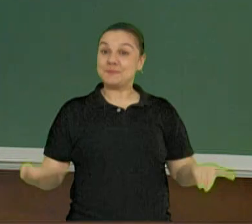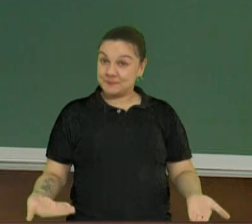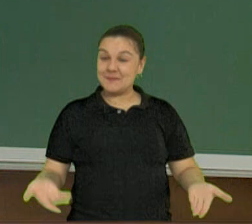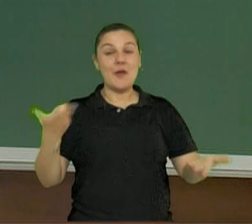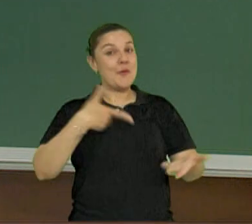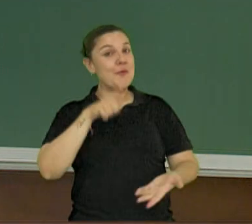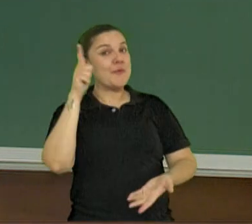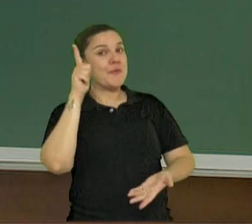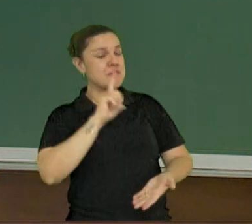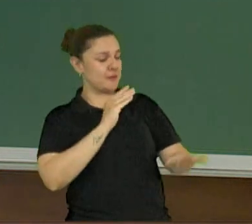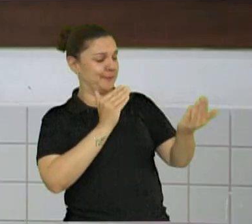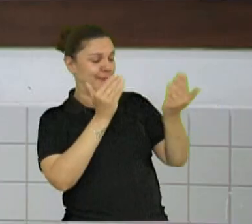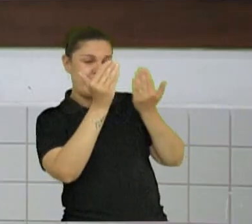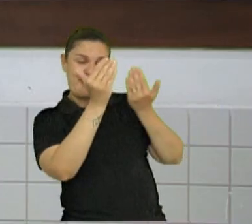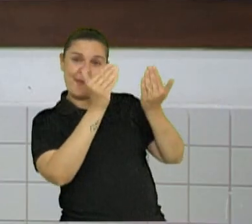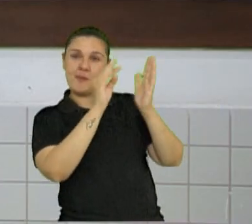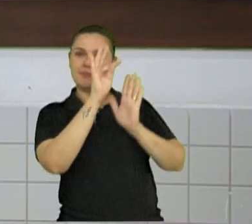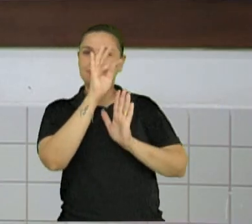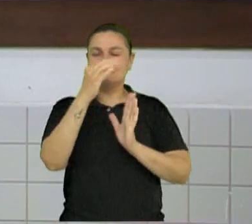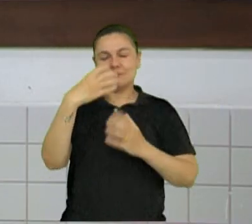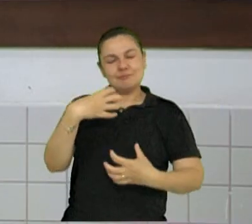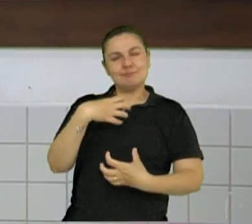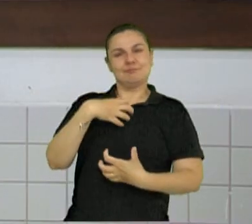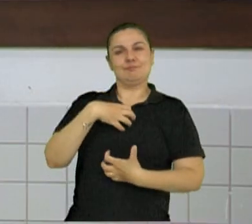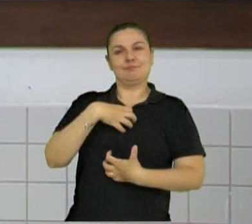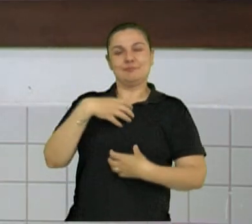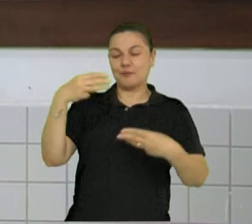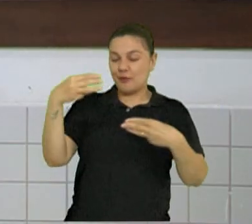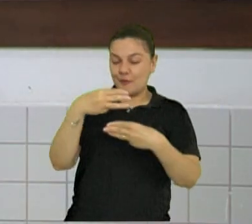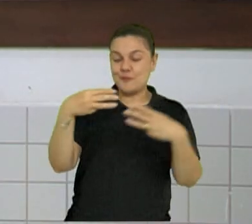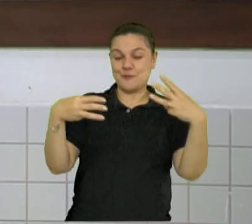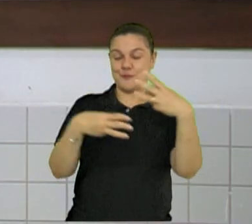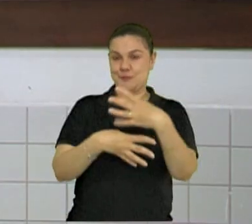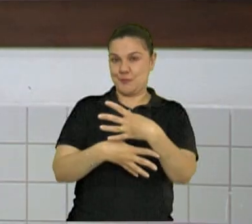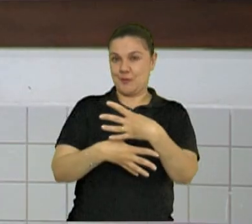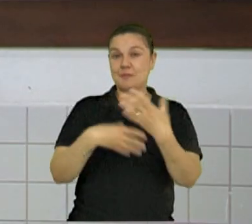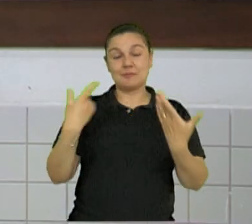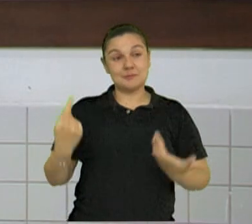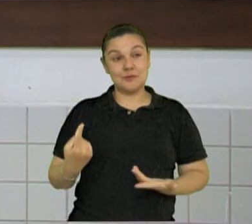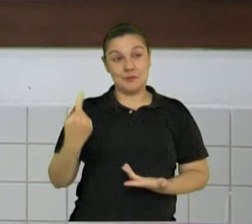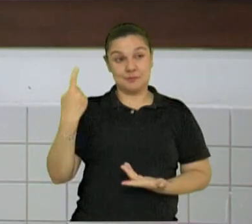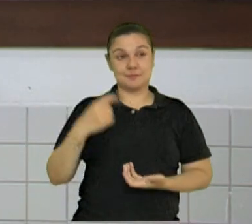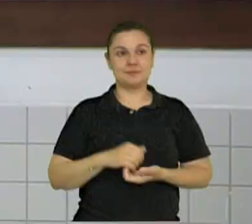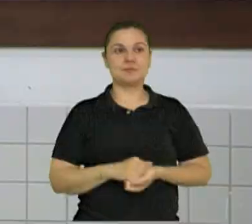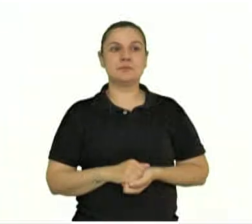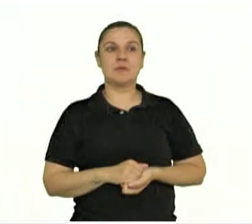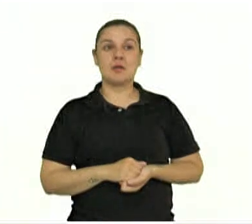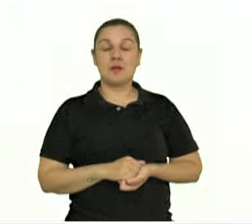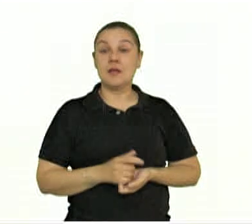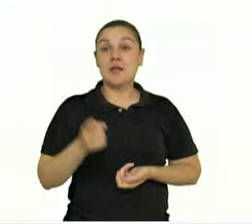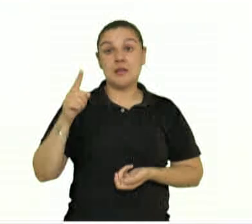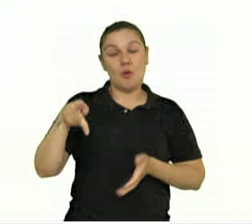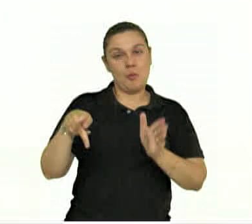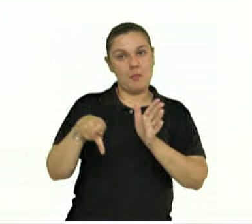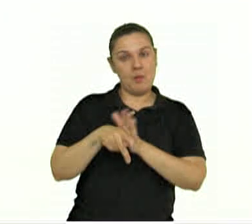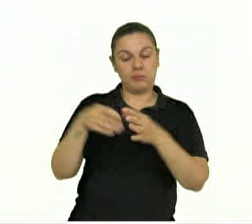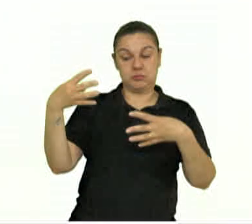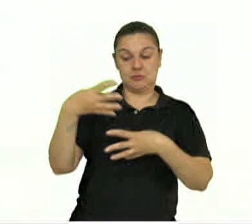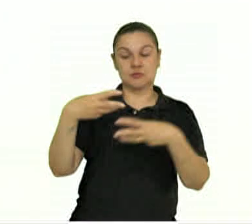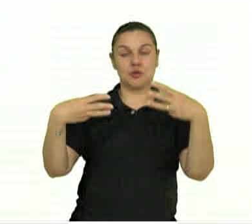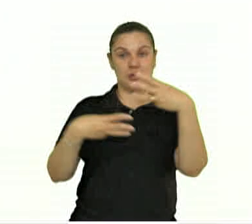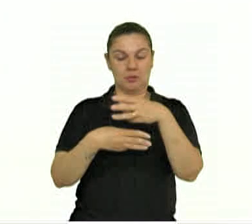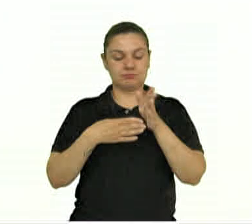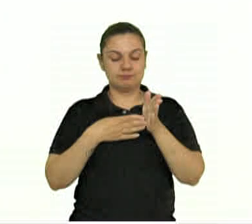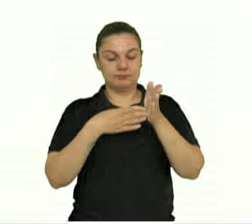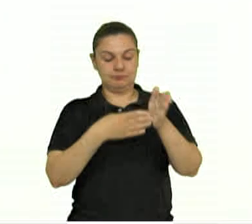Então, conseguiram comparar esses sentimentos dos sujeitos líricos? Olha o que eu trouxe para vocês. Em Soneto de Fidelidade,